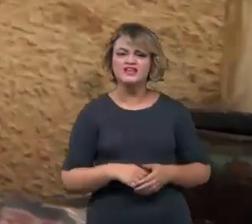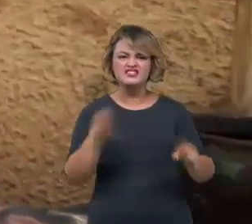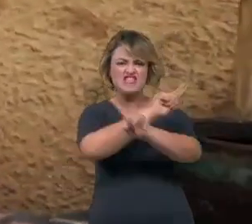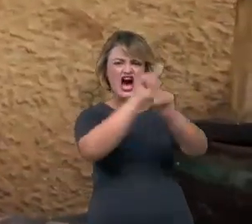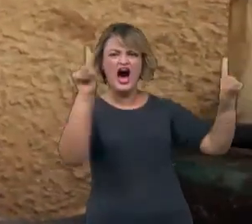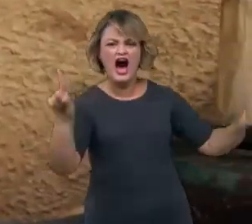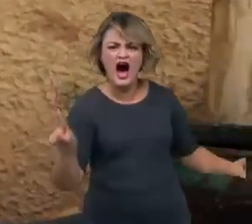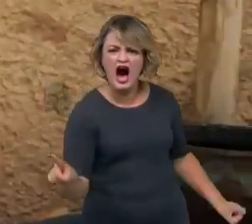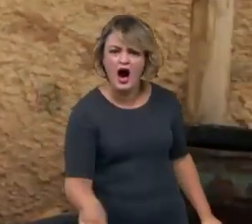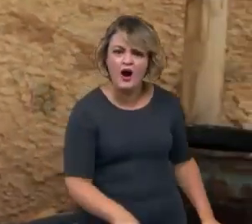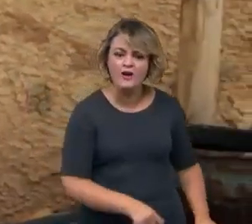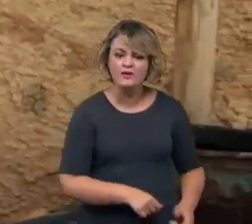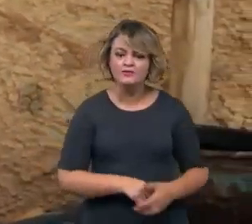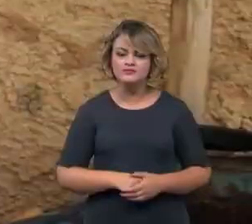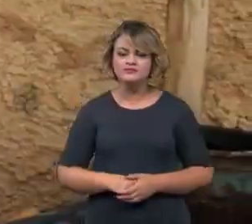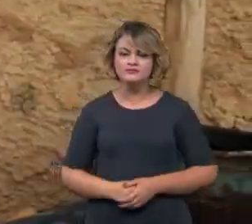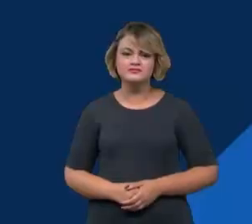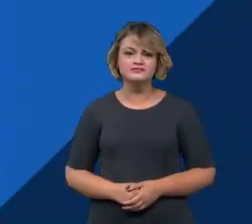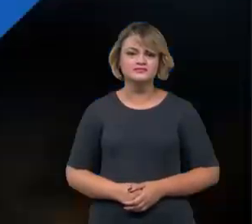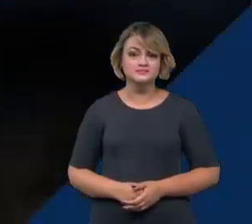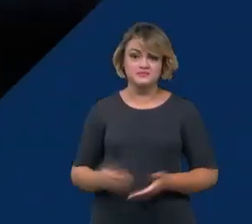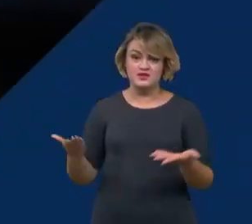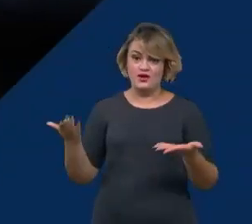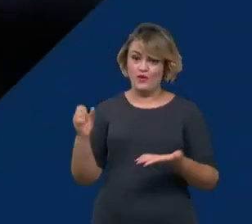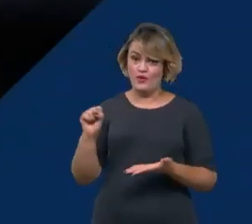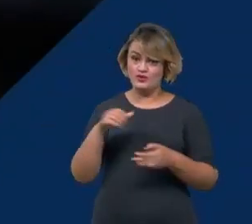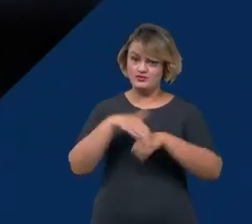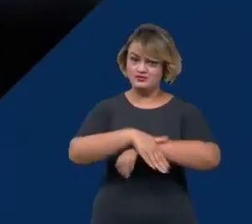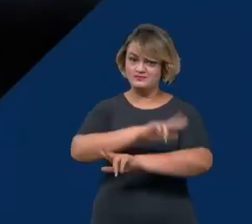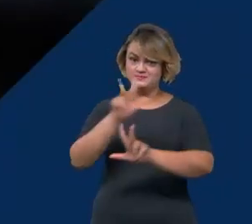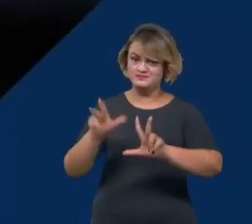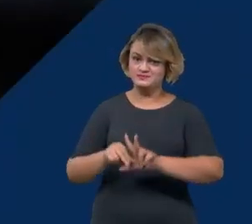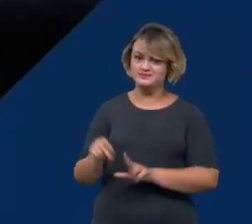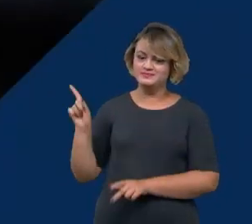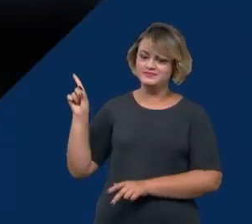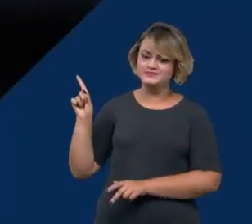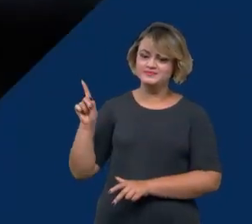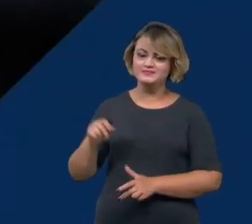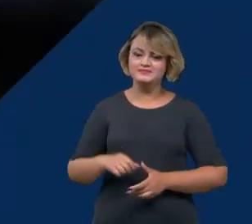inimigos. Não! 8 da noite na TV Brasil.